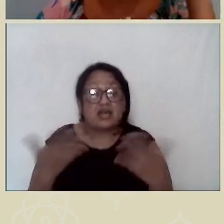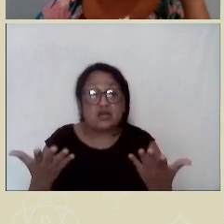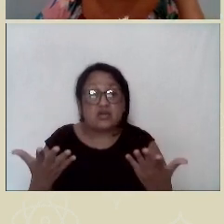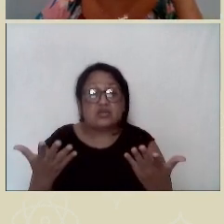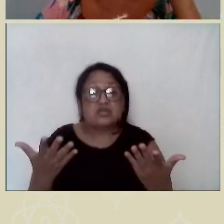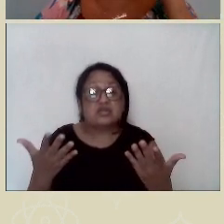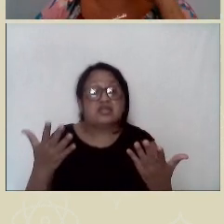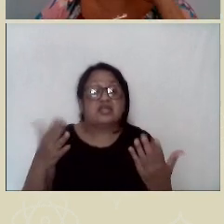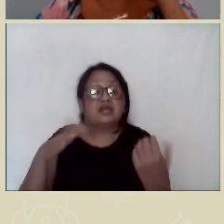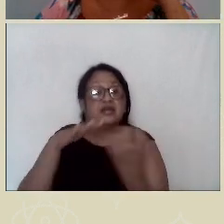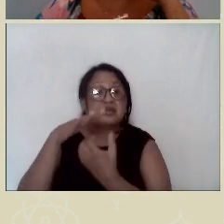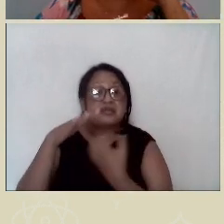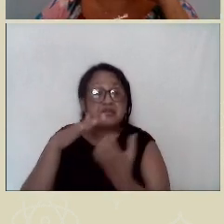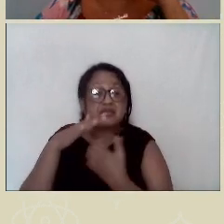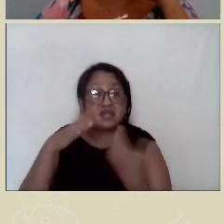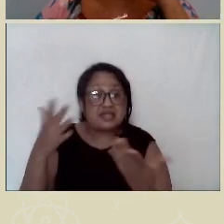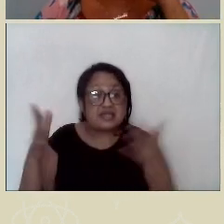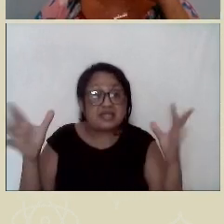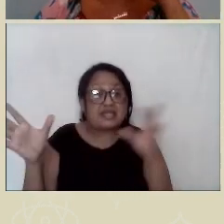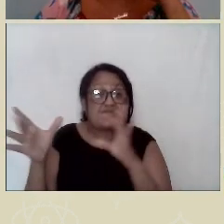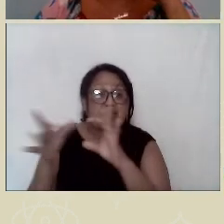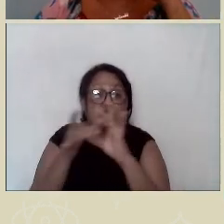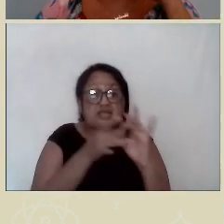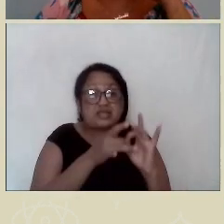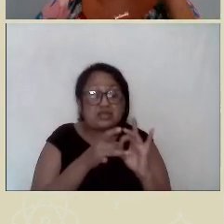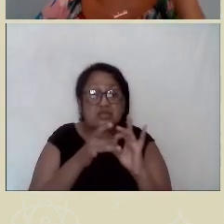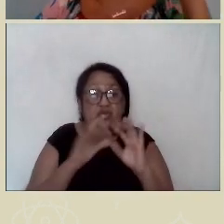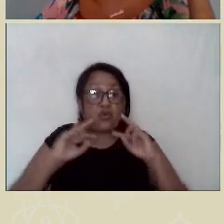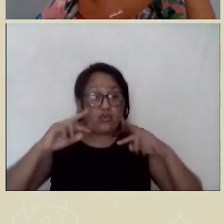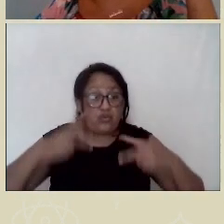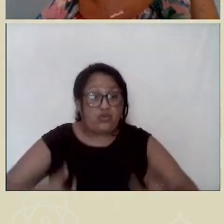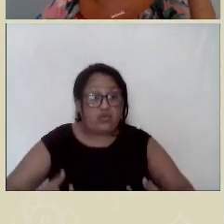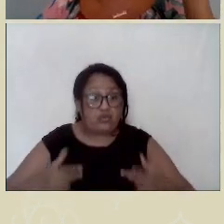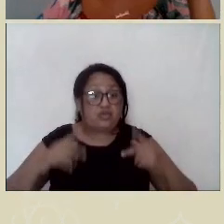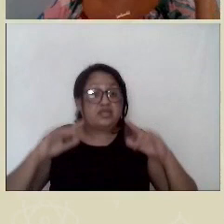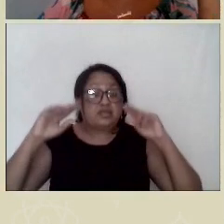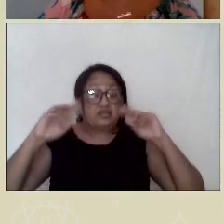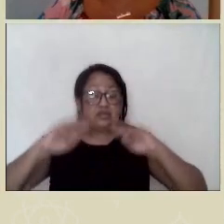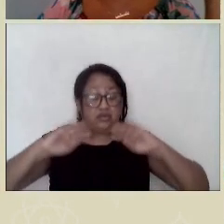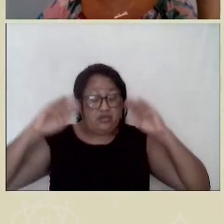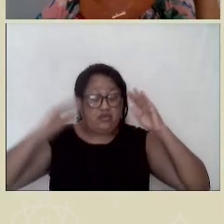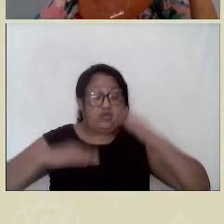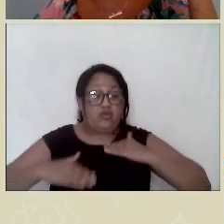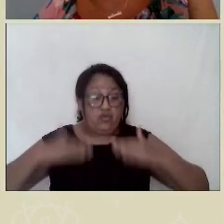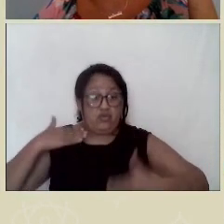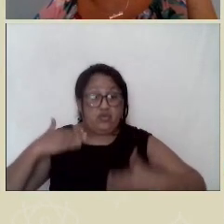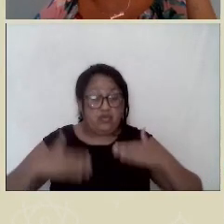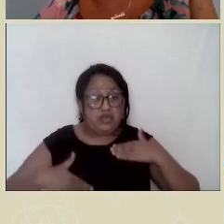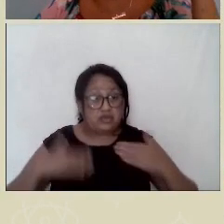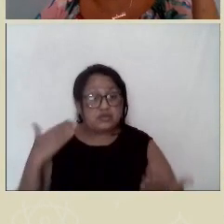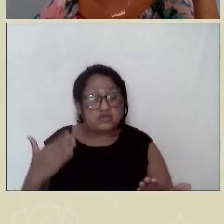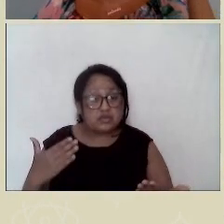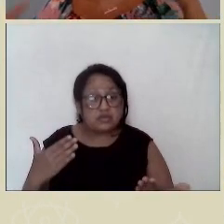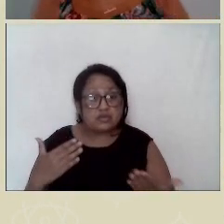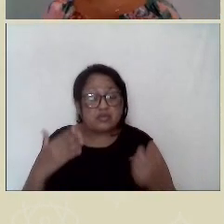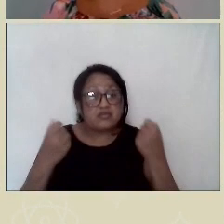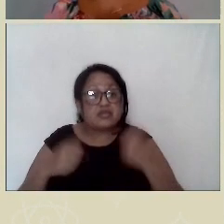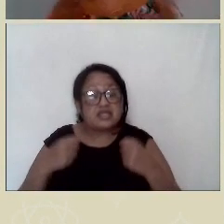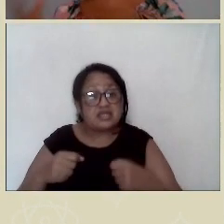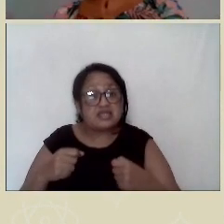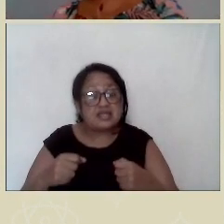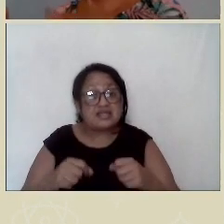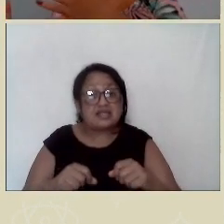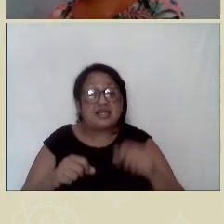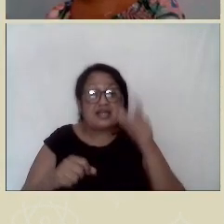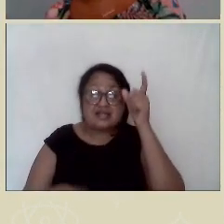ação relacionada com cadáveres humanos esse problema deve se converter deve se transformar numa prioridade tanto